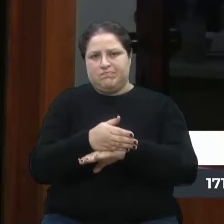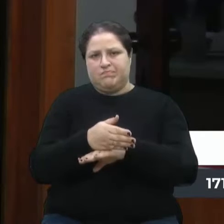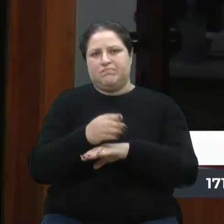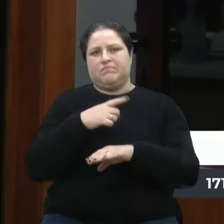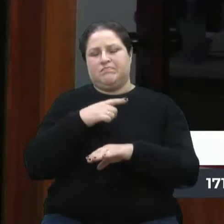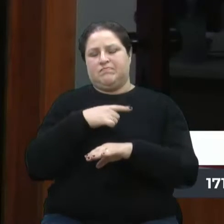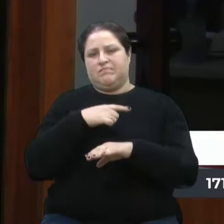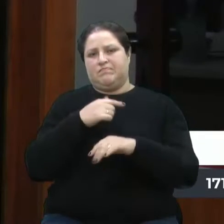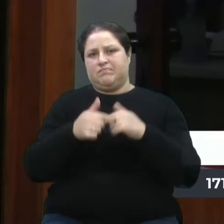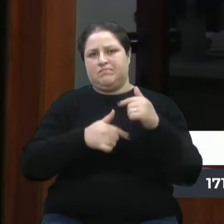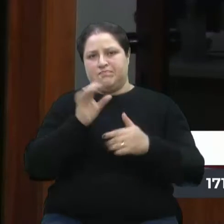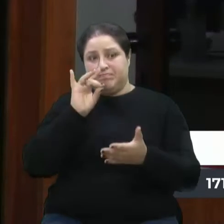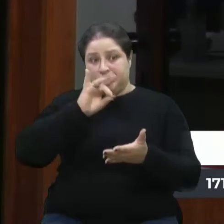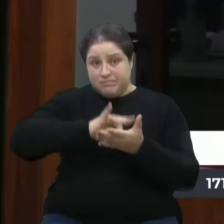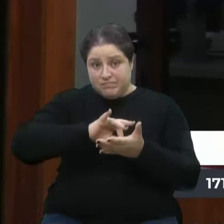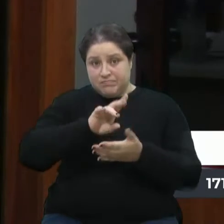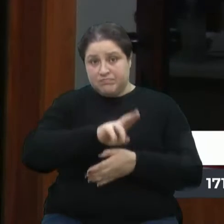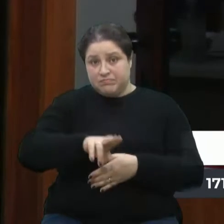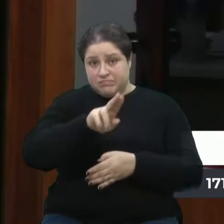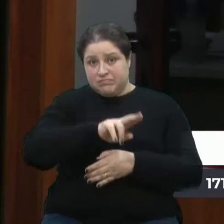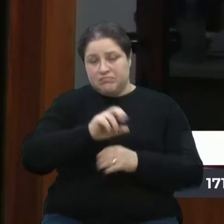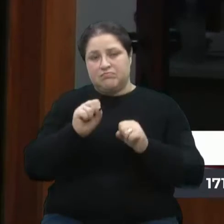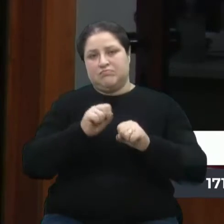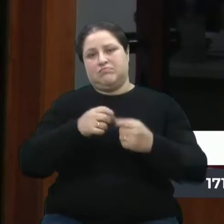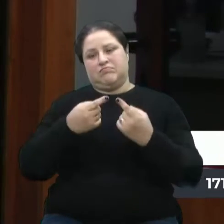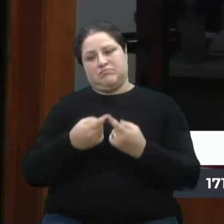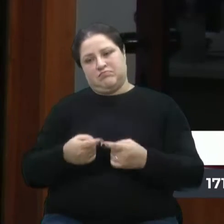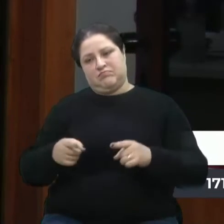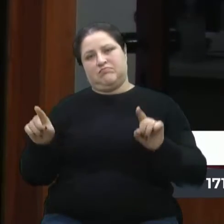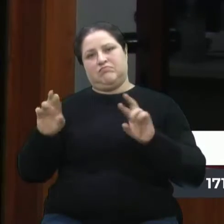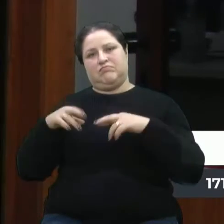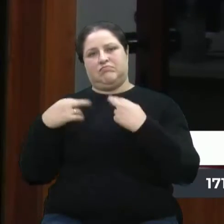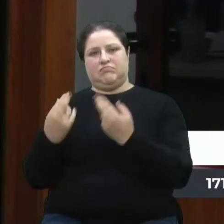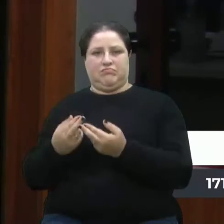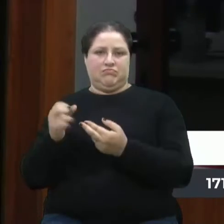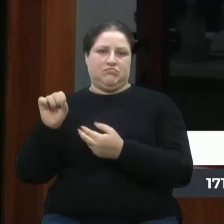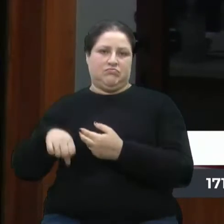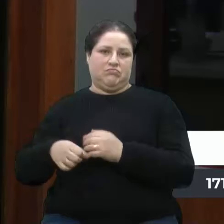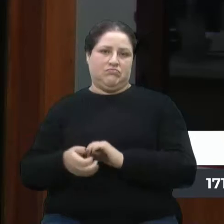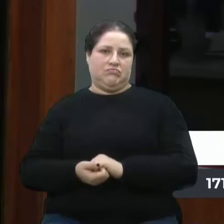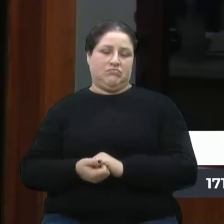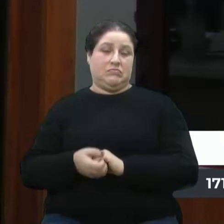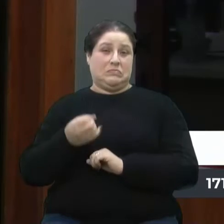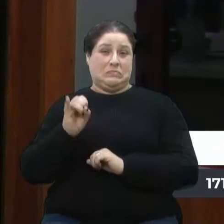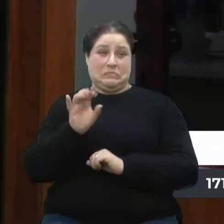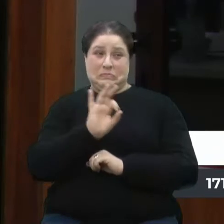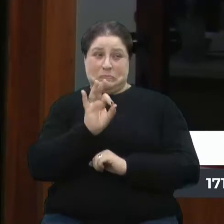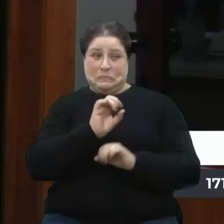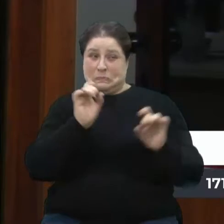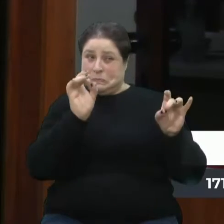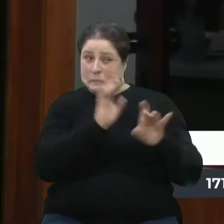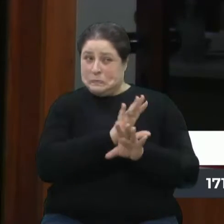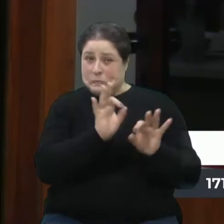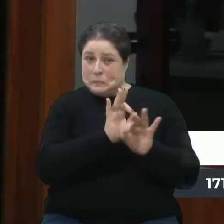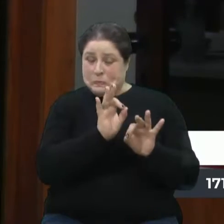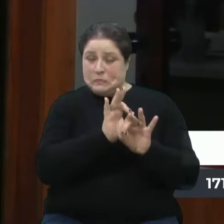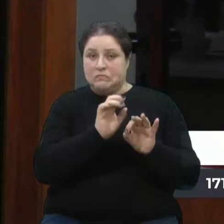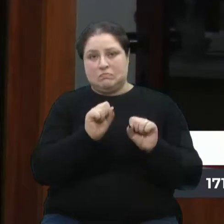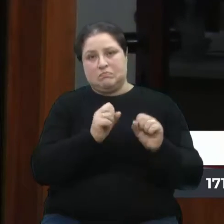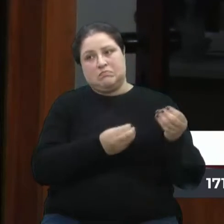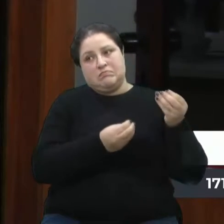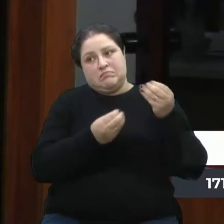destinação sendo efetivada, pode ser feito cerimonial de inauguração. Caso contrário, pode ser entregue, mas